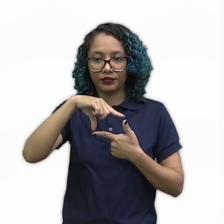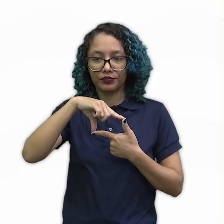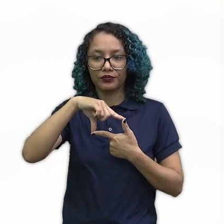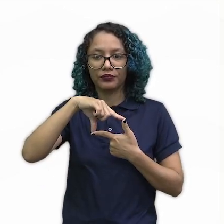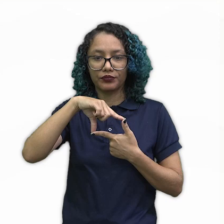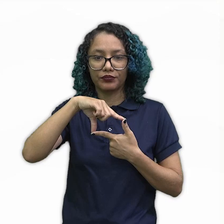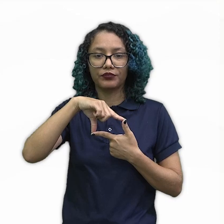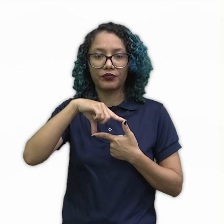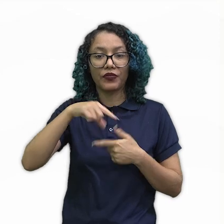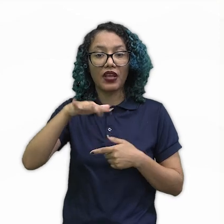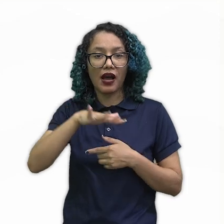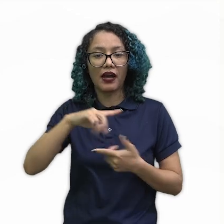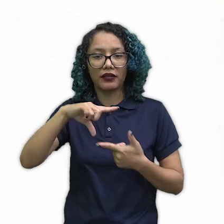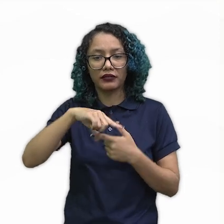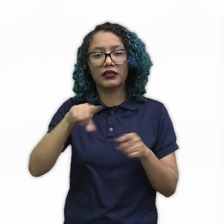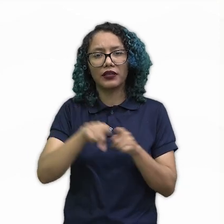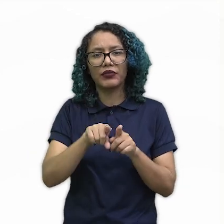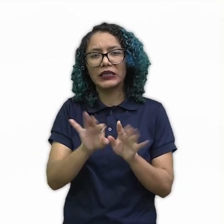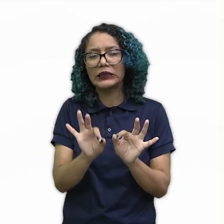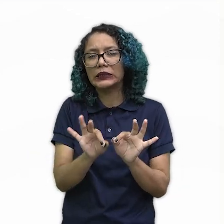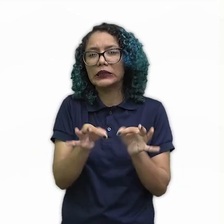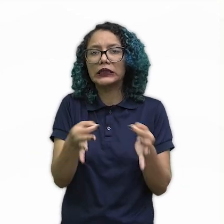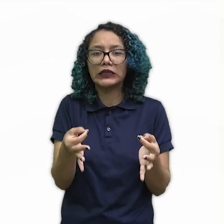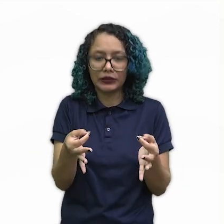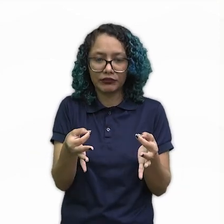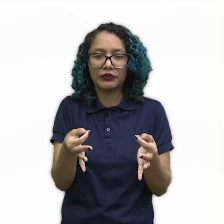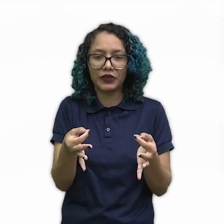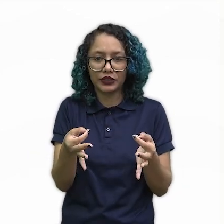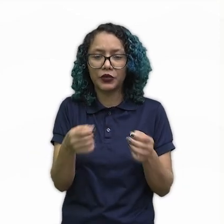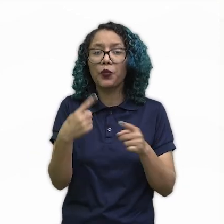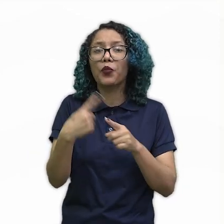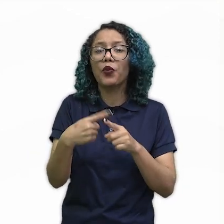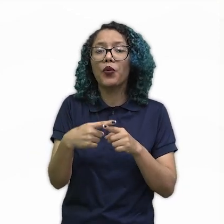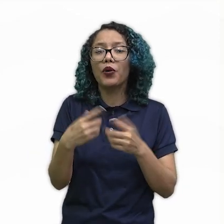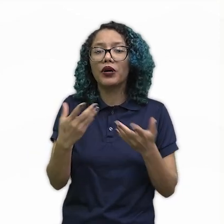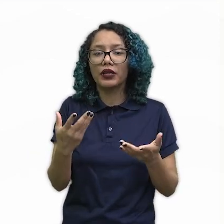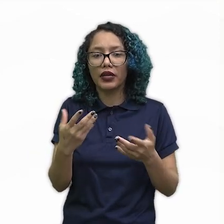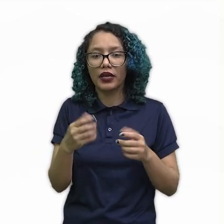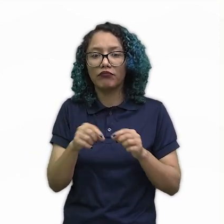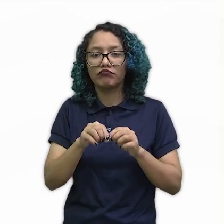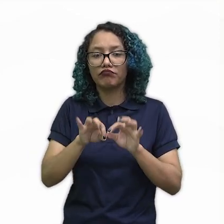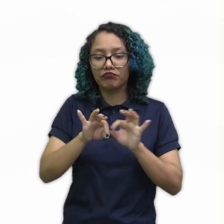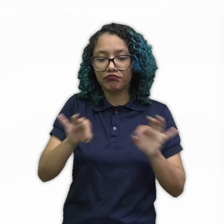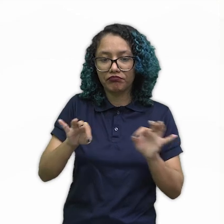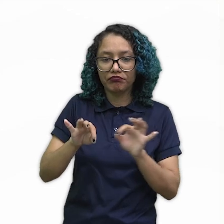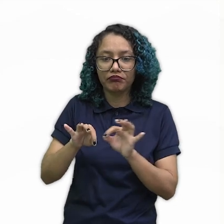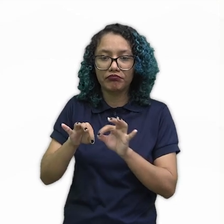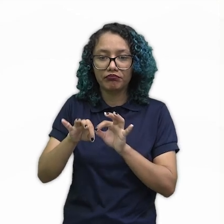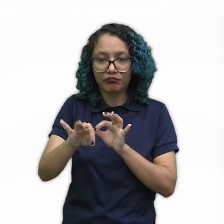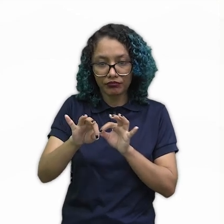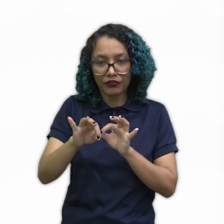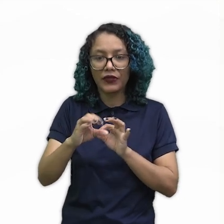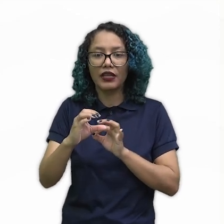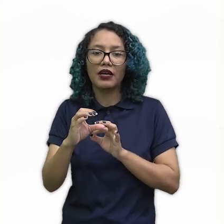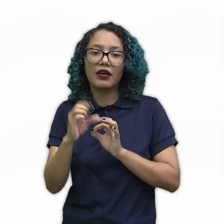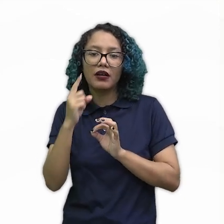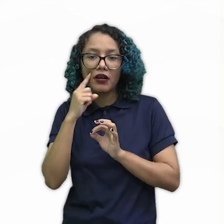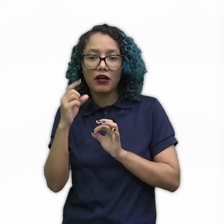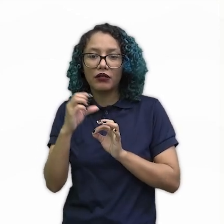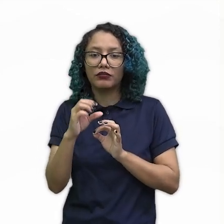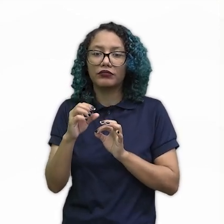a área de um retângulo também ela é bem simples. Por quê? Basta multiplicar as duas dimensões, comprimento vezes a